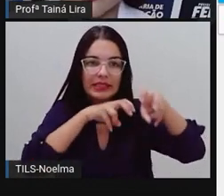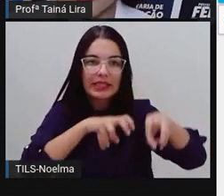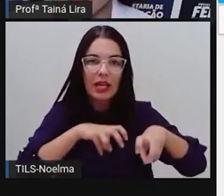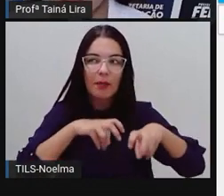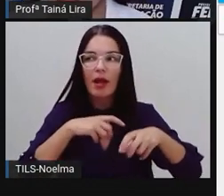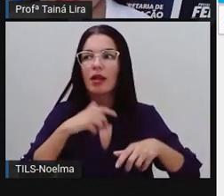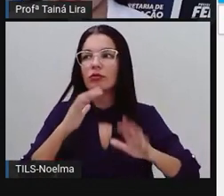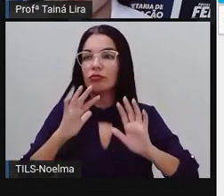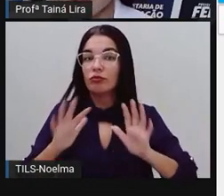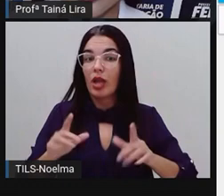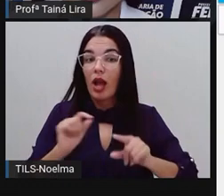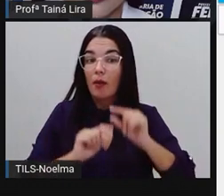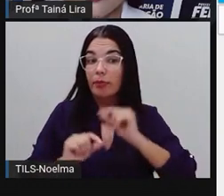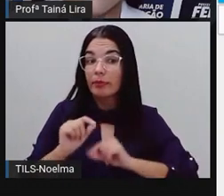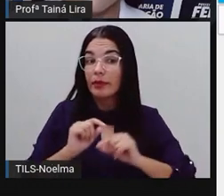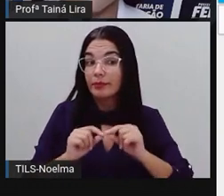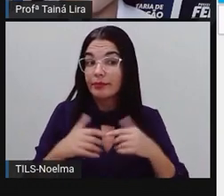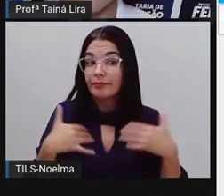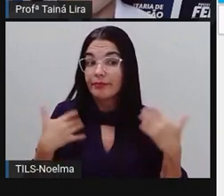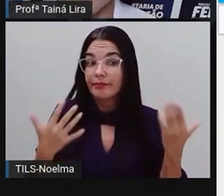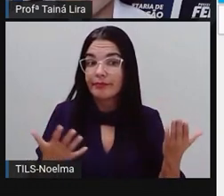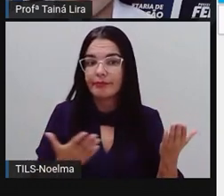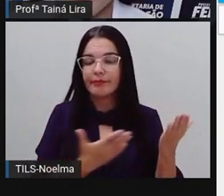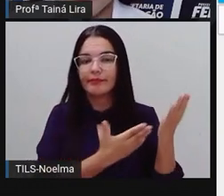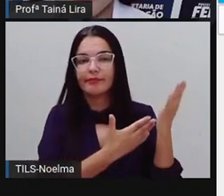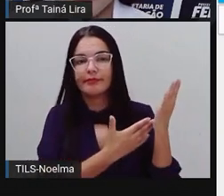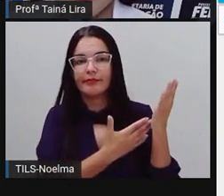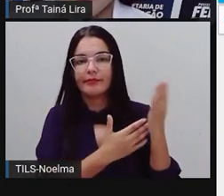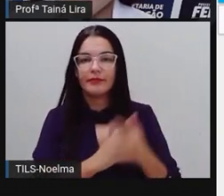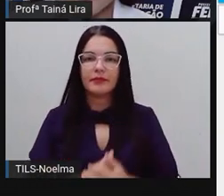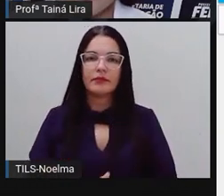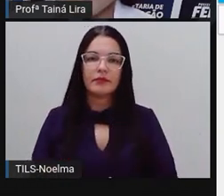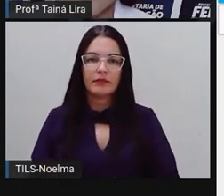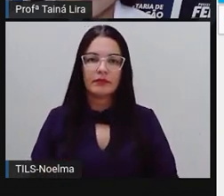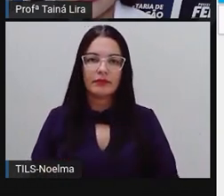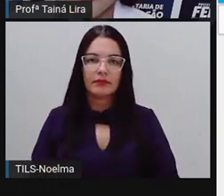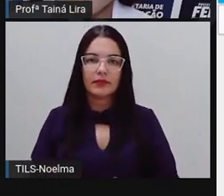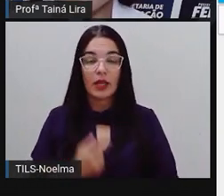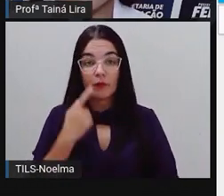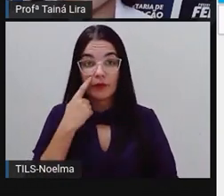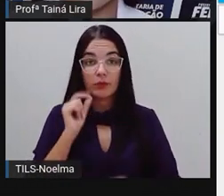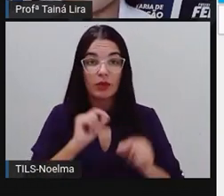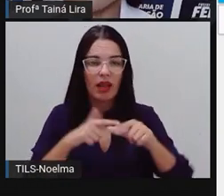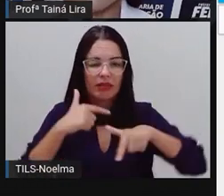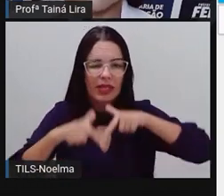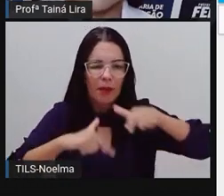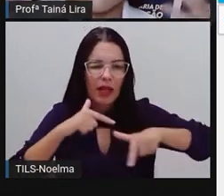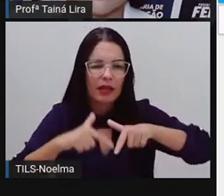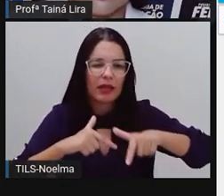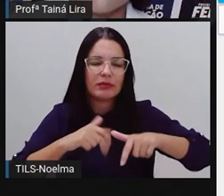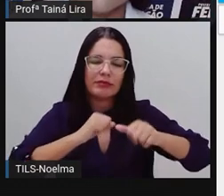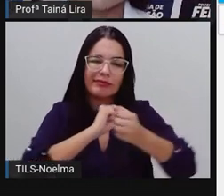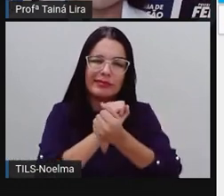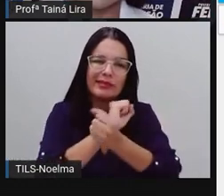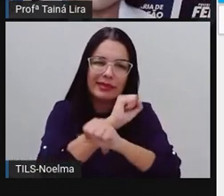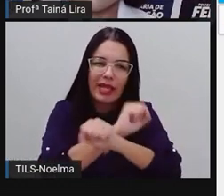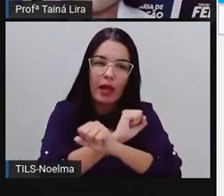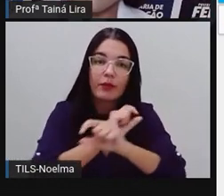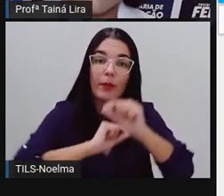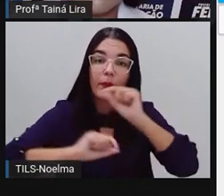africanos indígenas portugueses nos europeus nós E aí né que os africanos